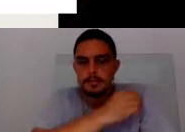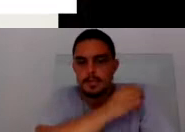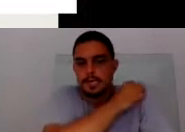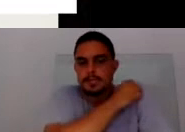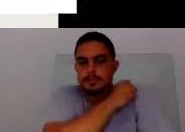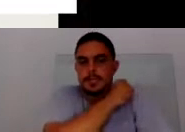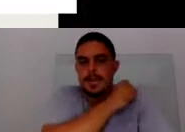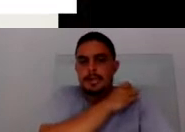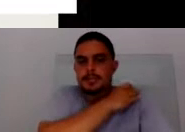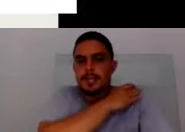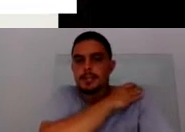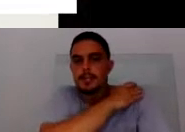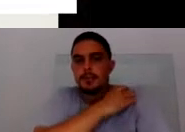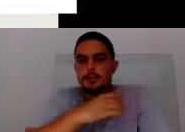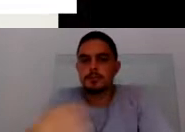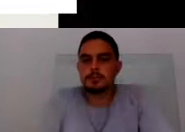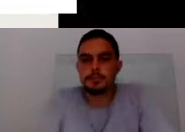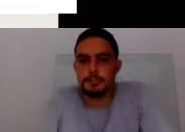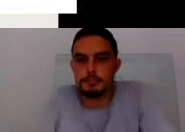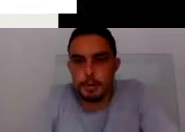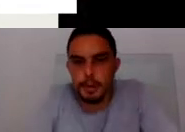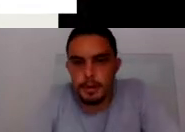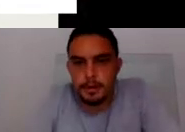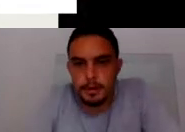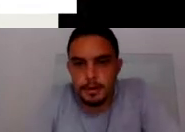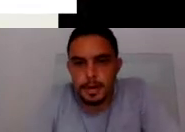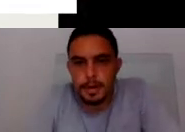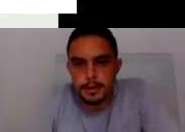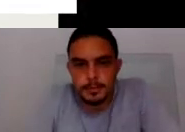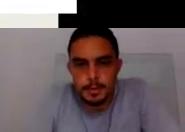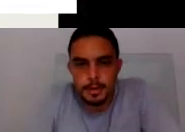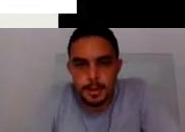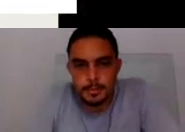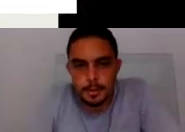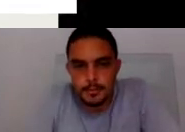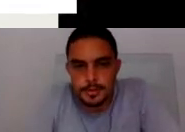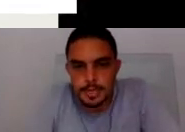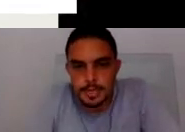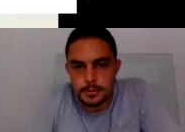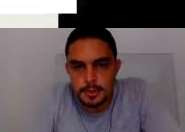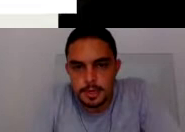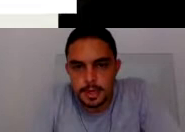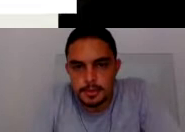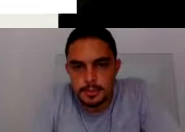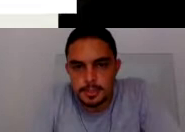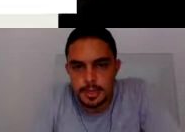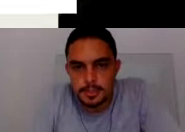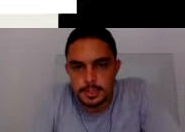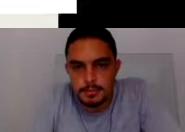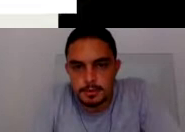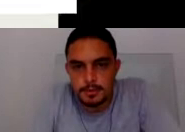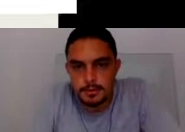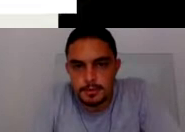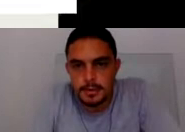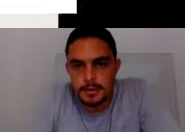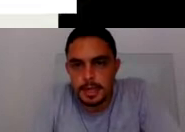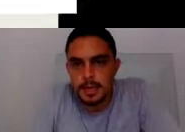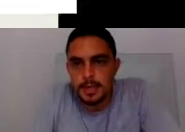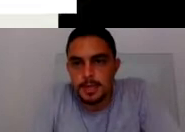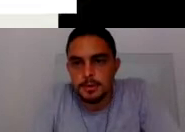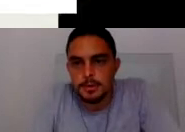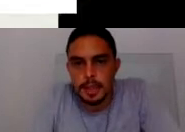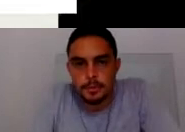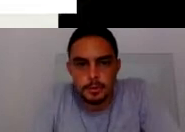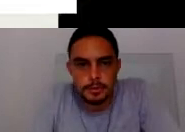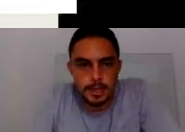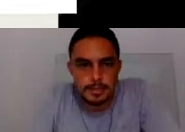o resultado dela ele nos dá em centímetros por hora. Por quê? Porque eu fiz a leitura na régua em centímetros,